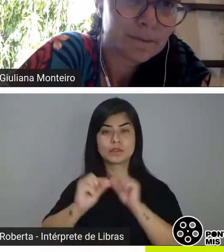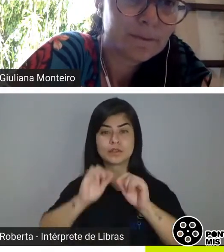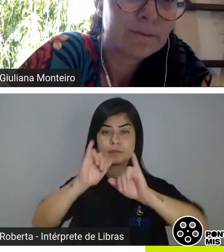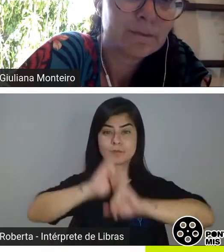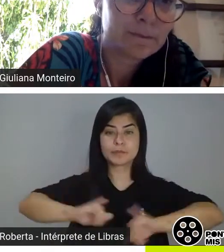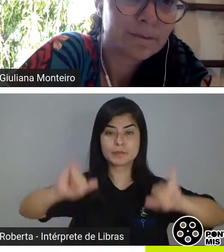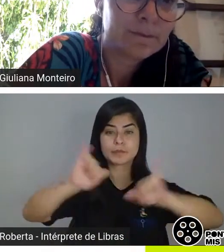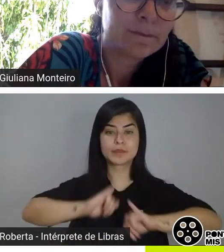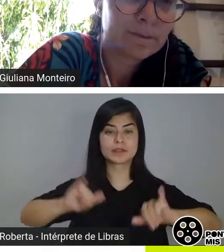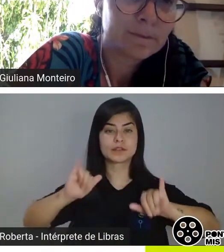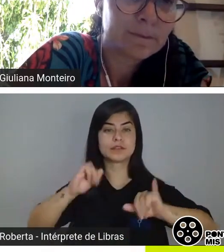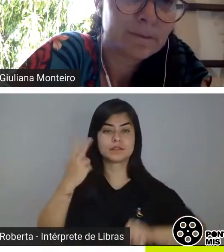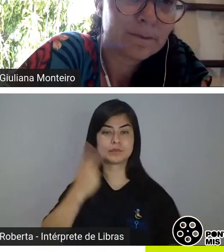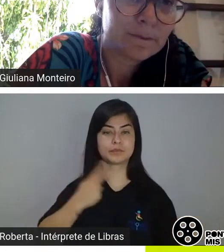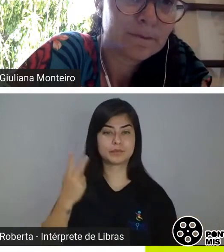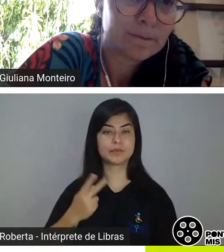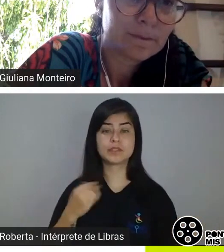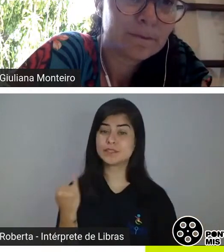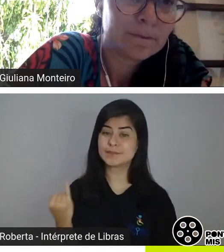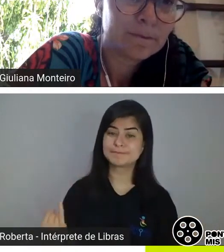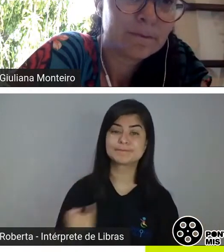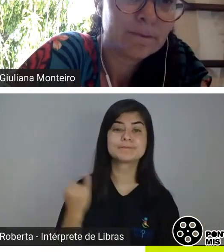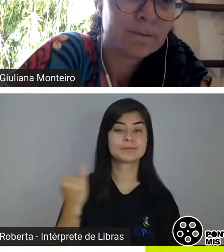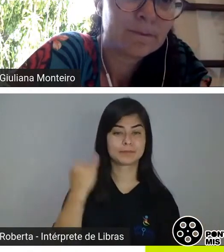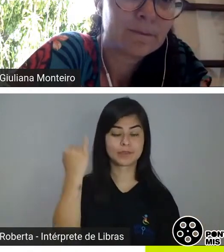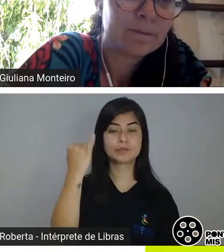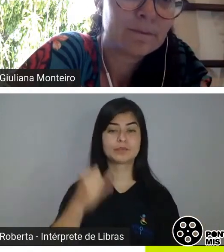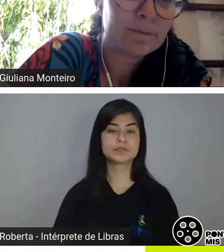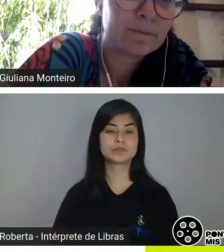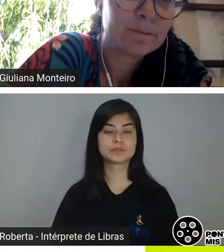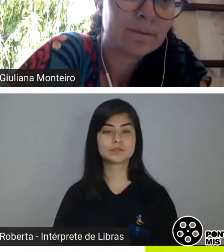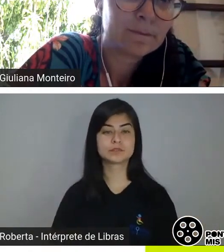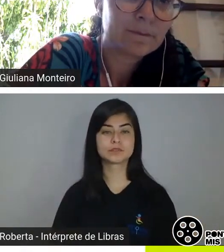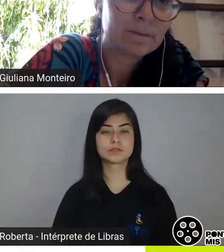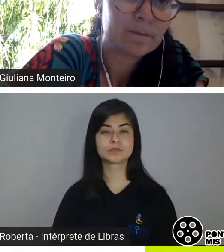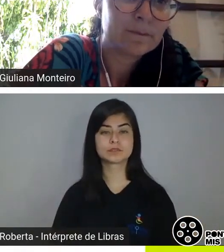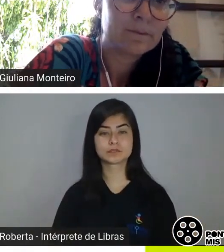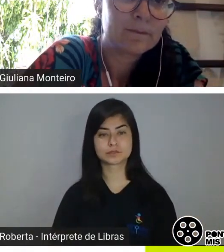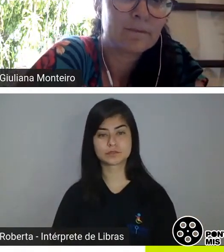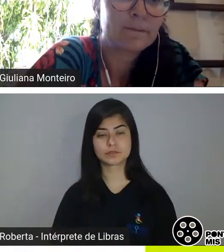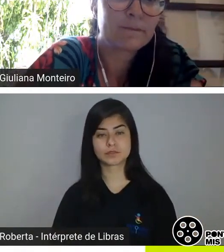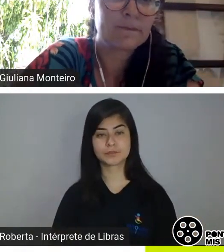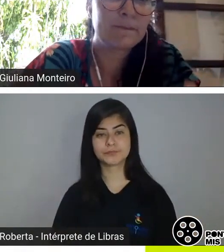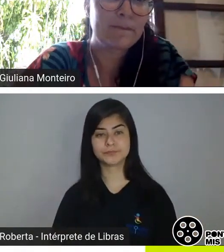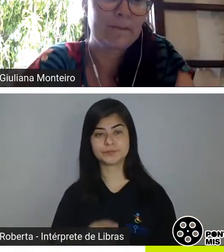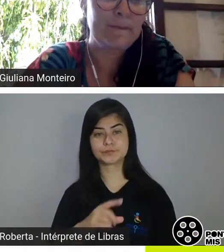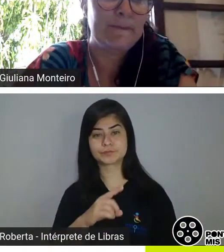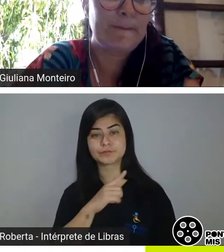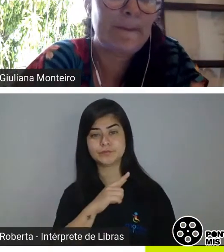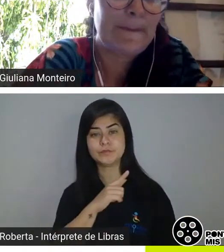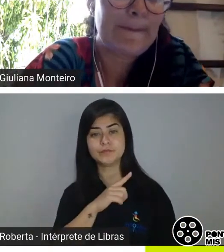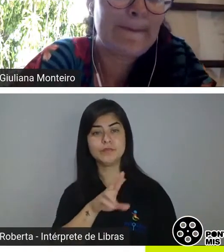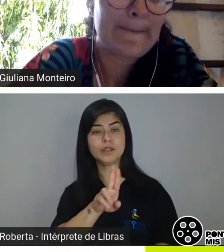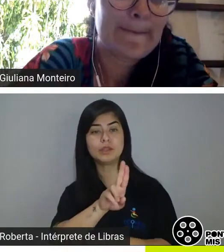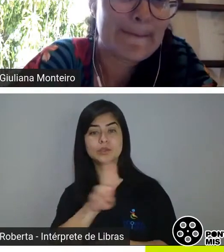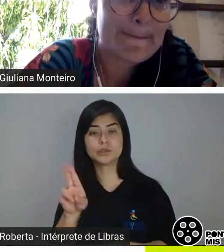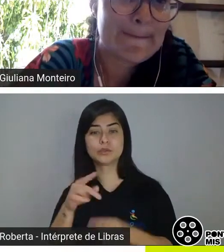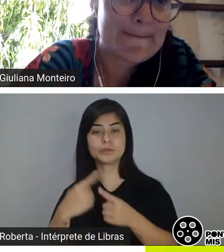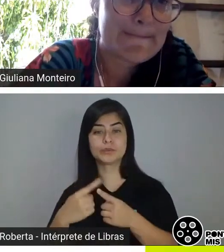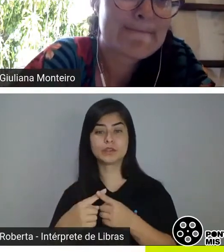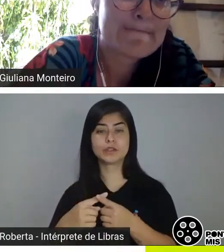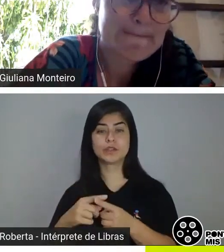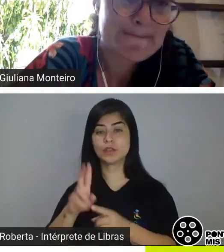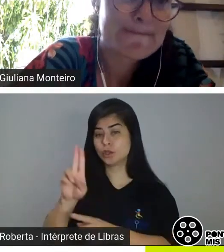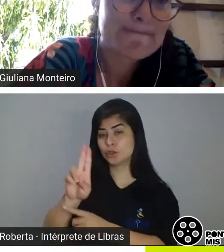política, e quanto ela é importante. Né? A gente tinha esse nome porque as pessoas falam em nome do povo,